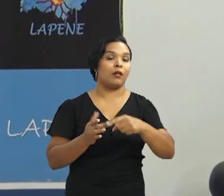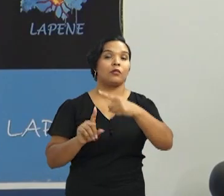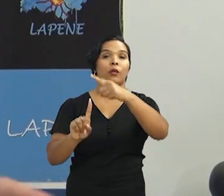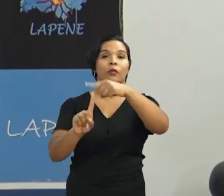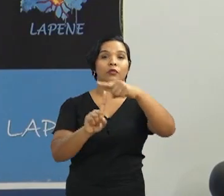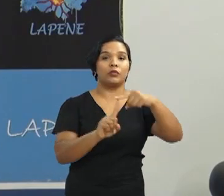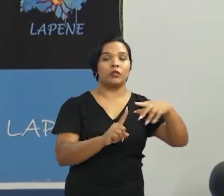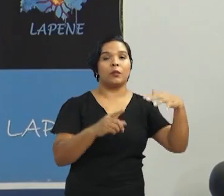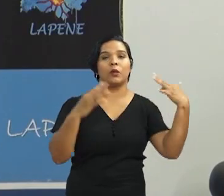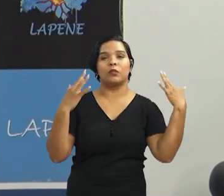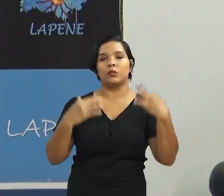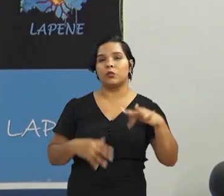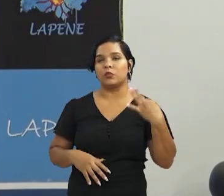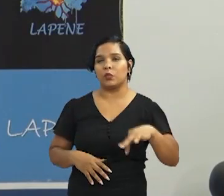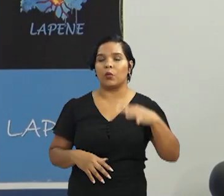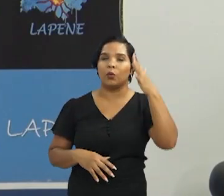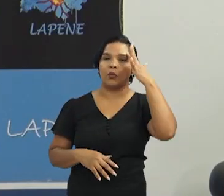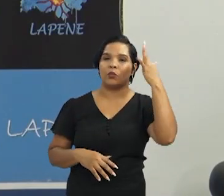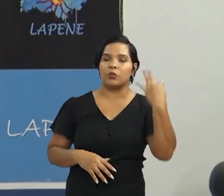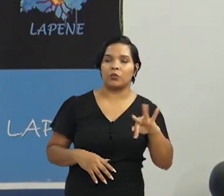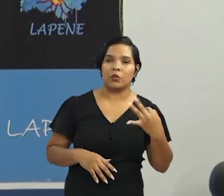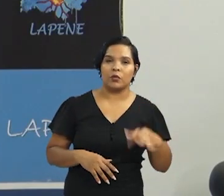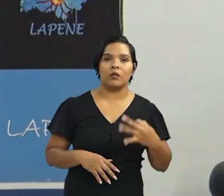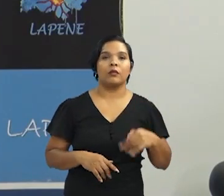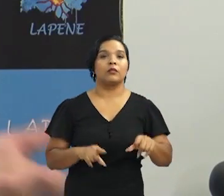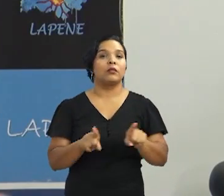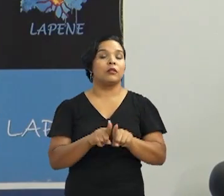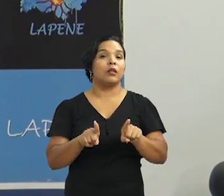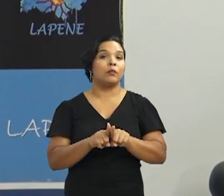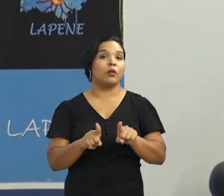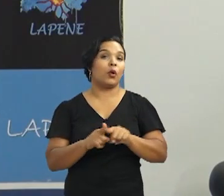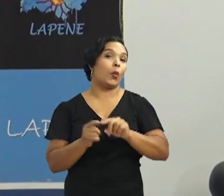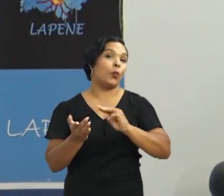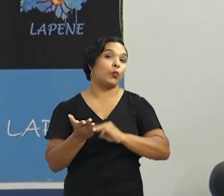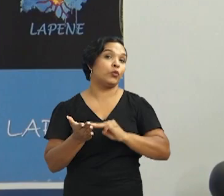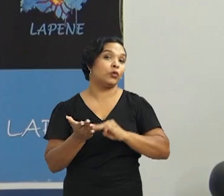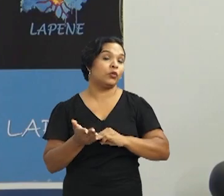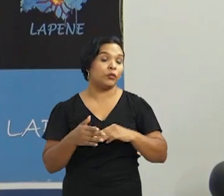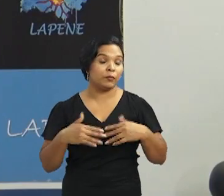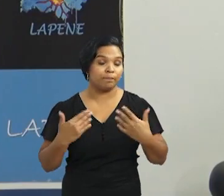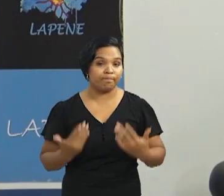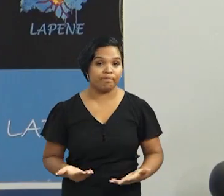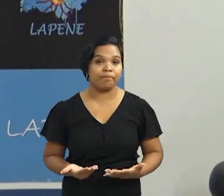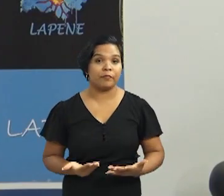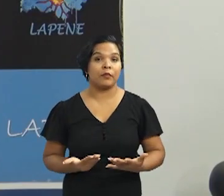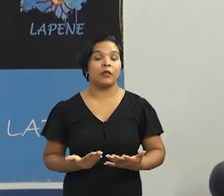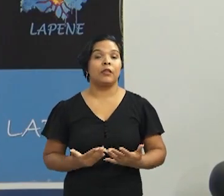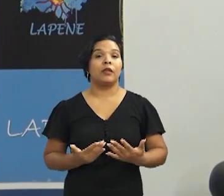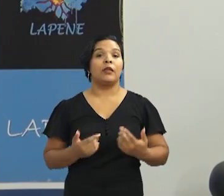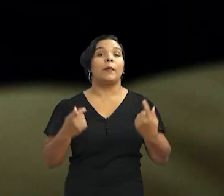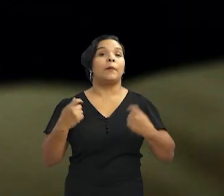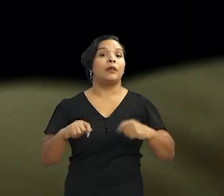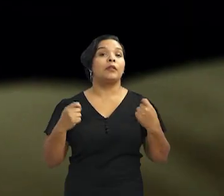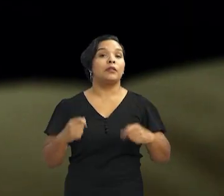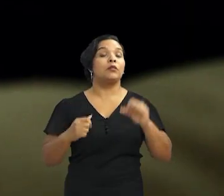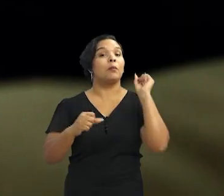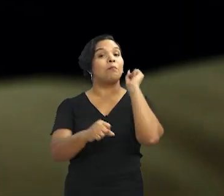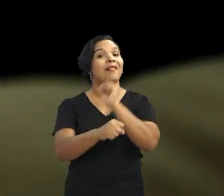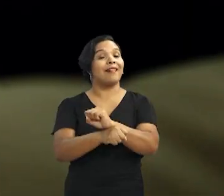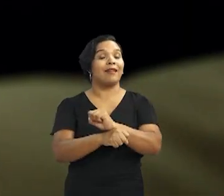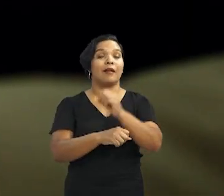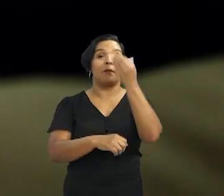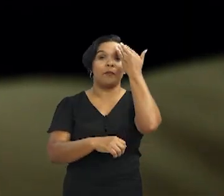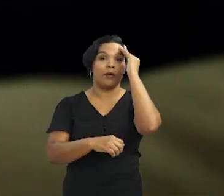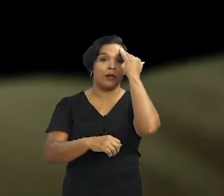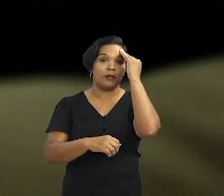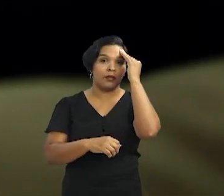São vários os tipos de dores de cabeça, são várias as causas de dores de cabeça e, acima de tudo, é